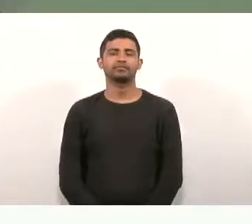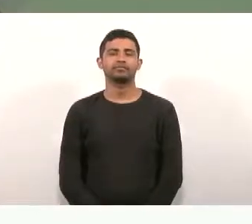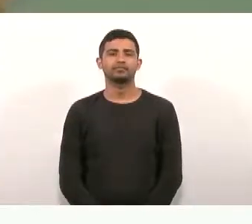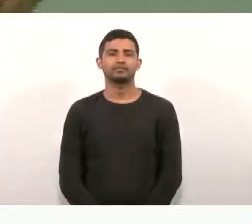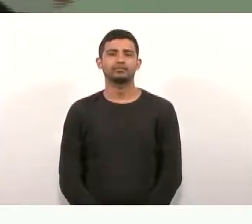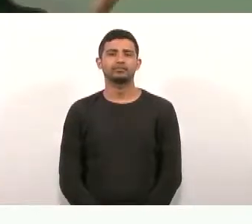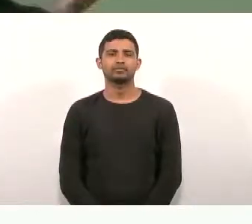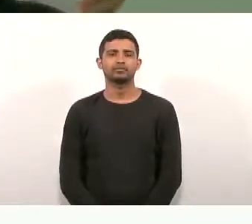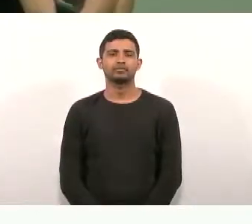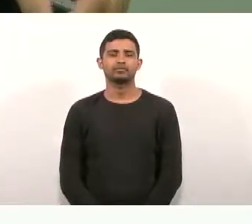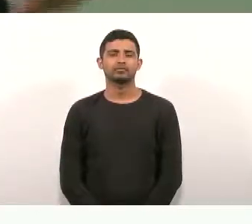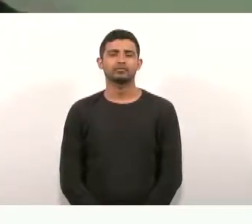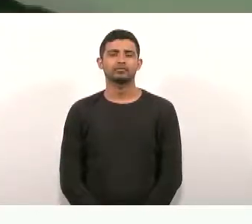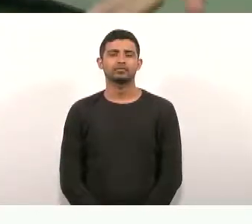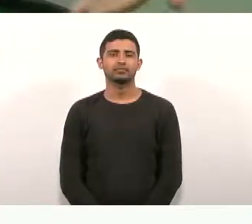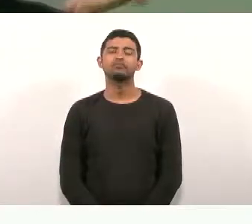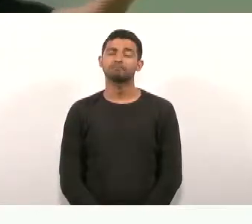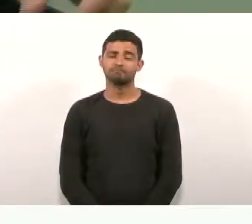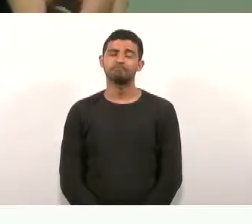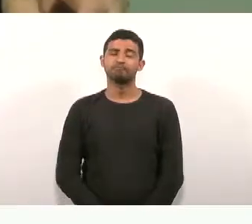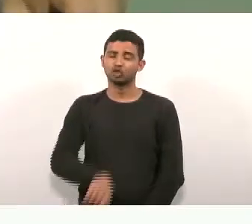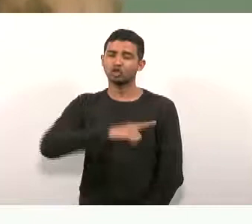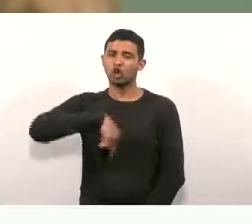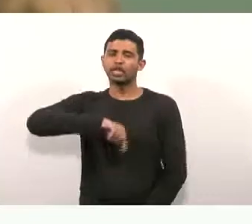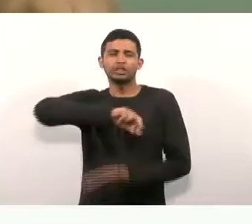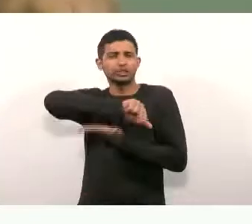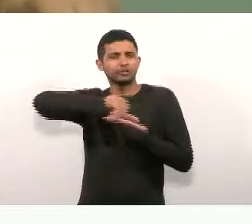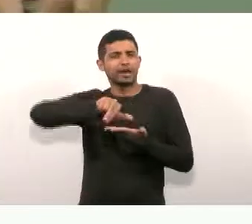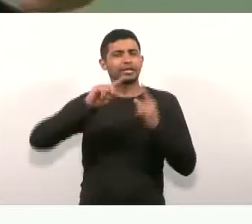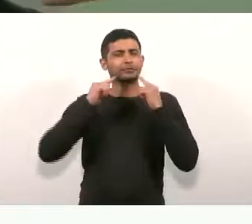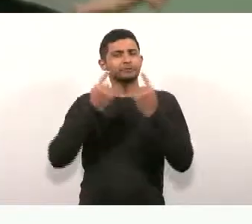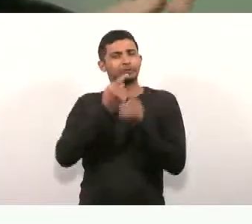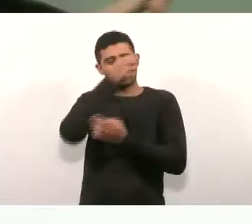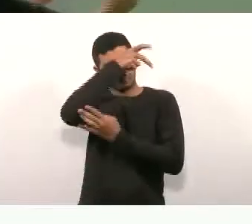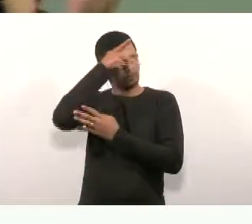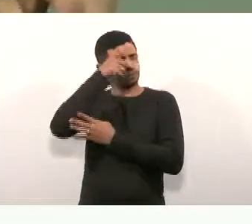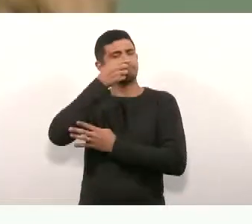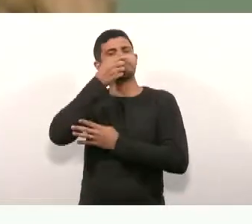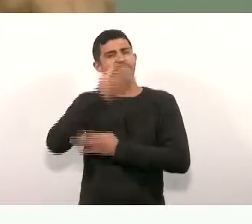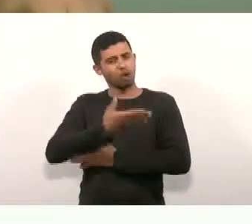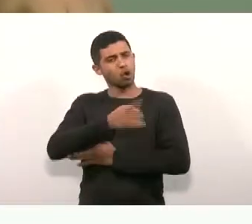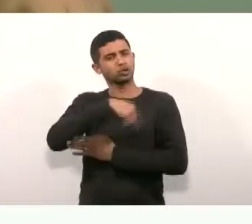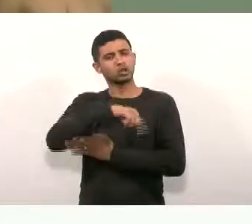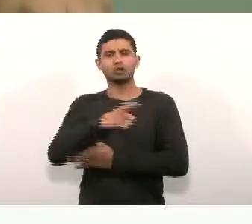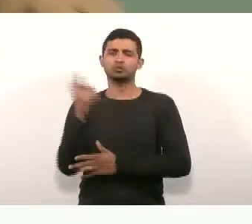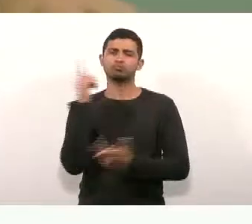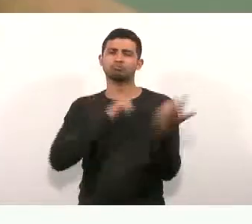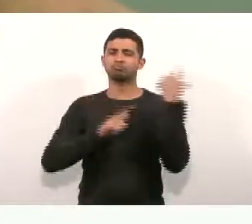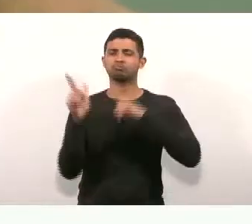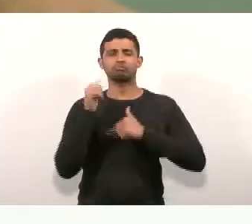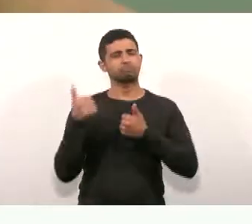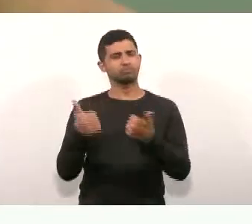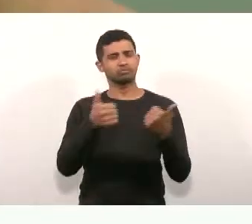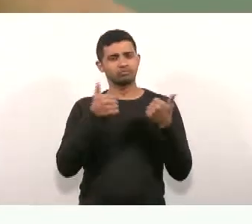uma série, eu diria, bem sucedida de audiências públicas, uma iniciativa importante para tentar